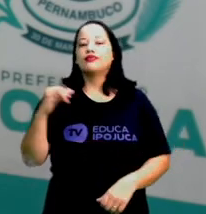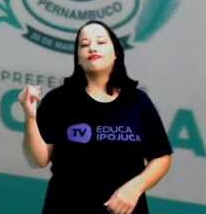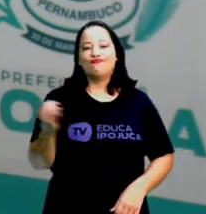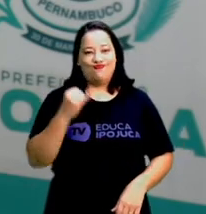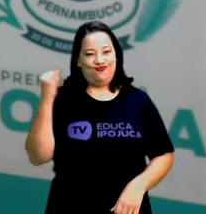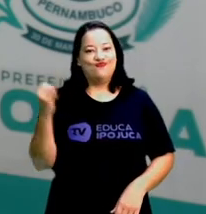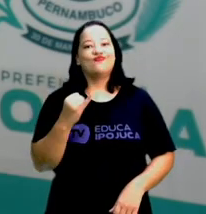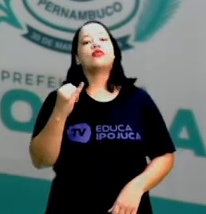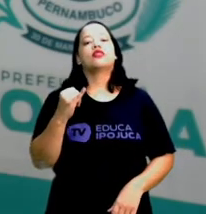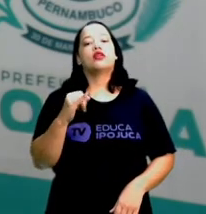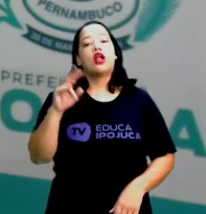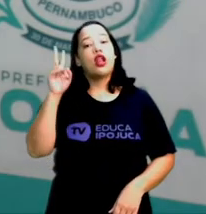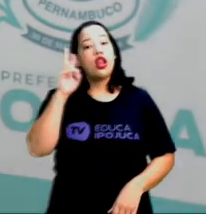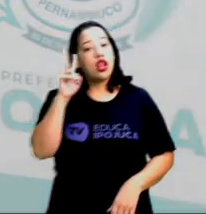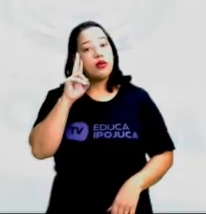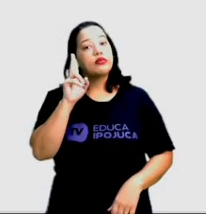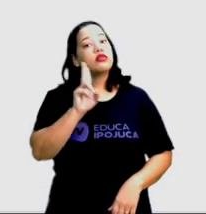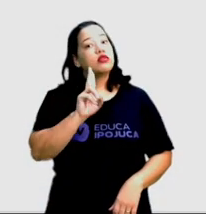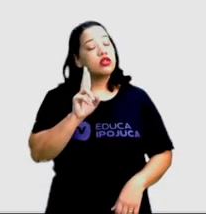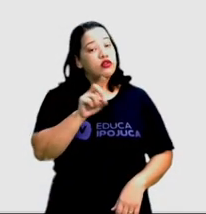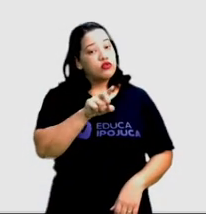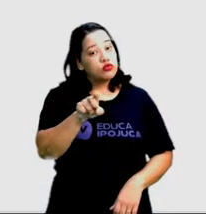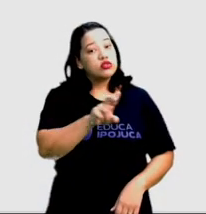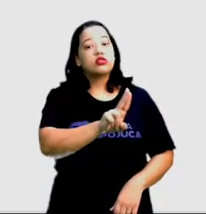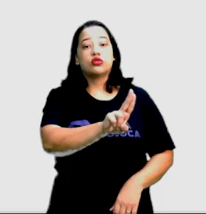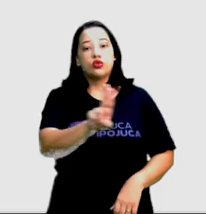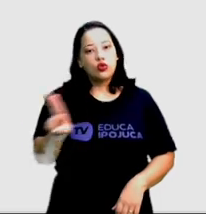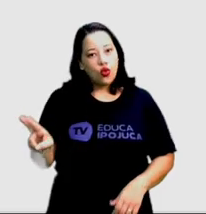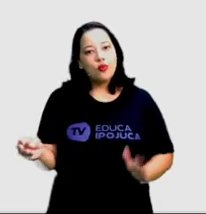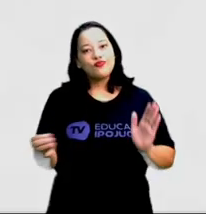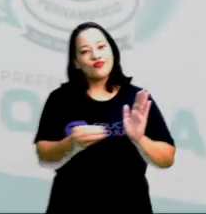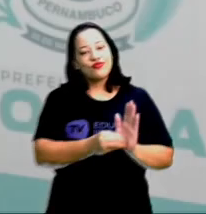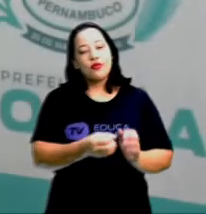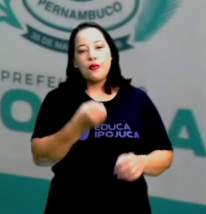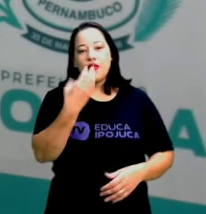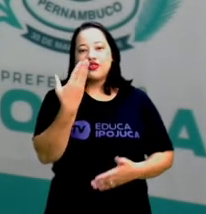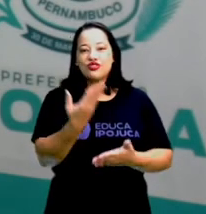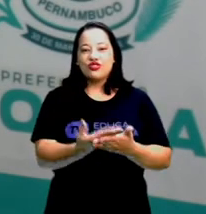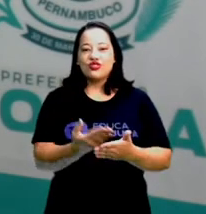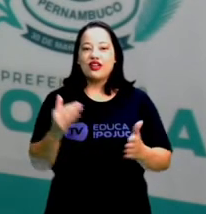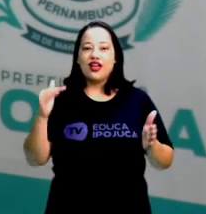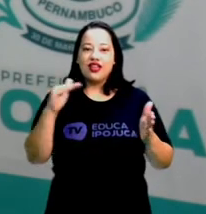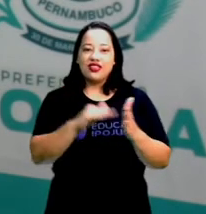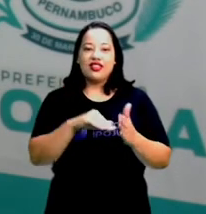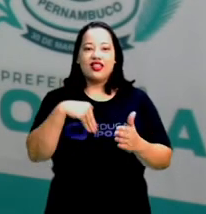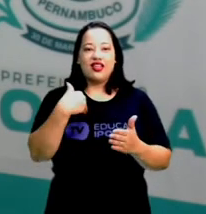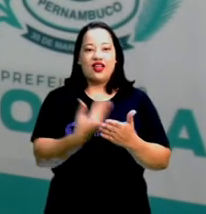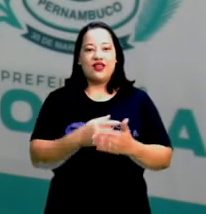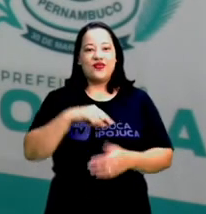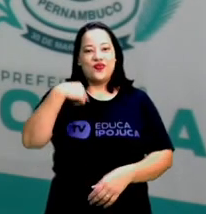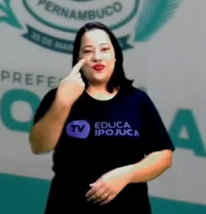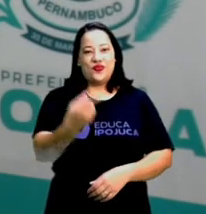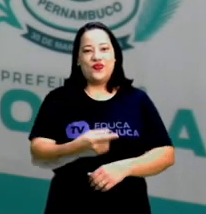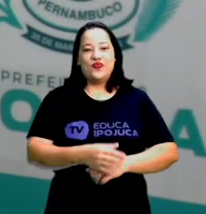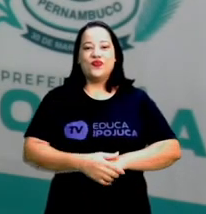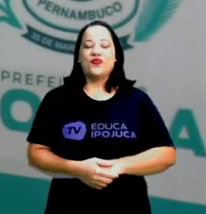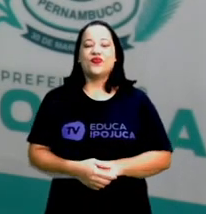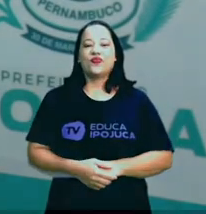também, certo, crianças, de colocar o seu nome. Bons estudos! E até a próxima aula!